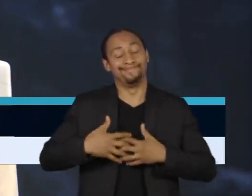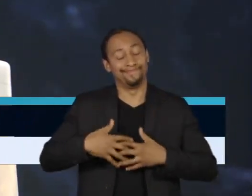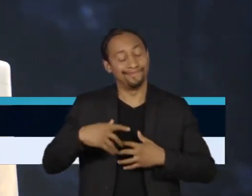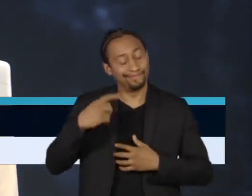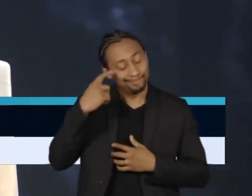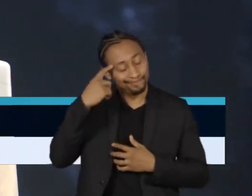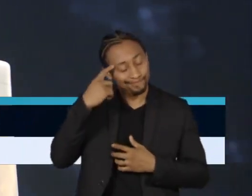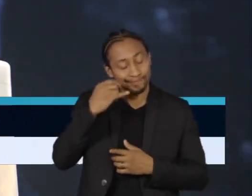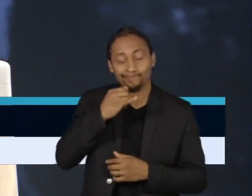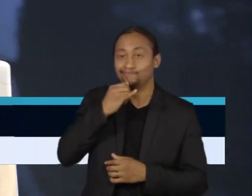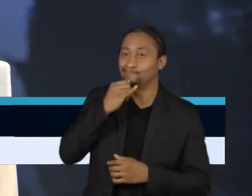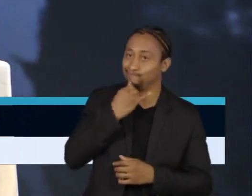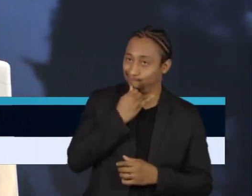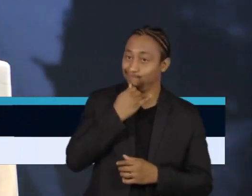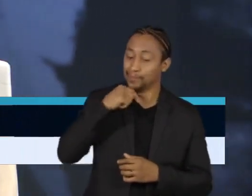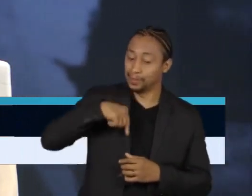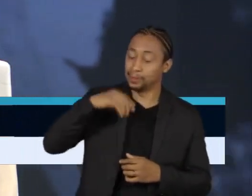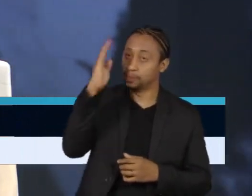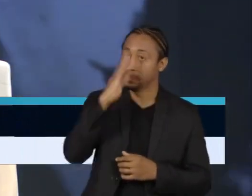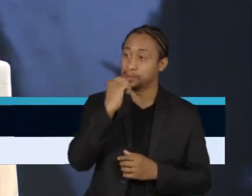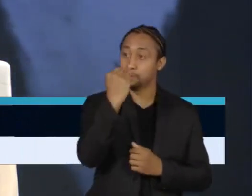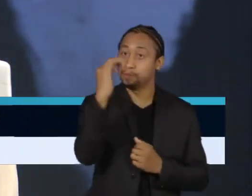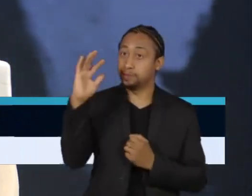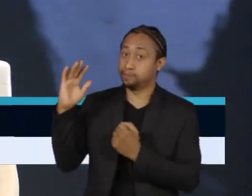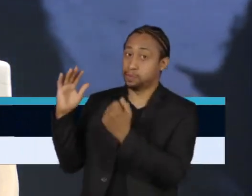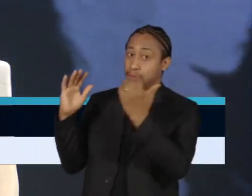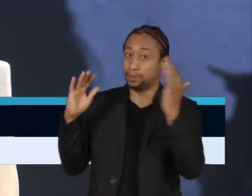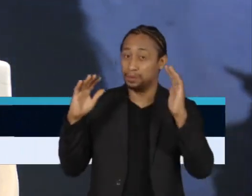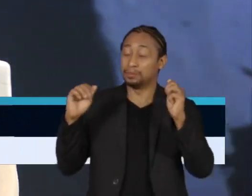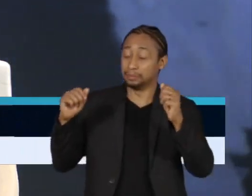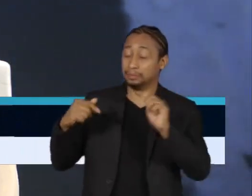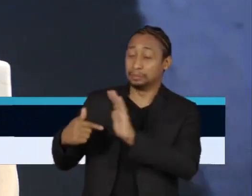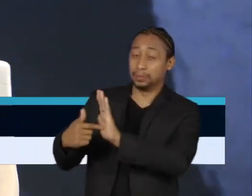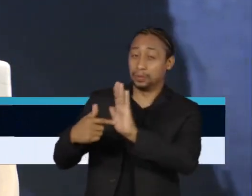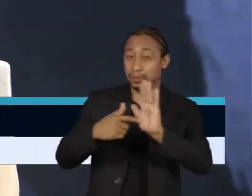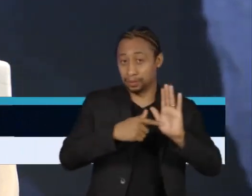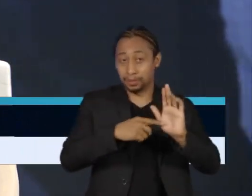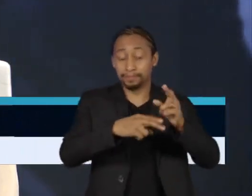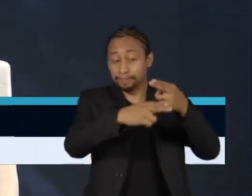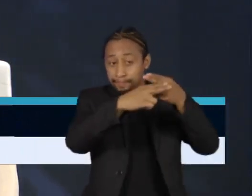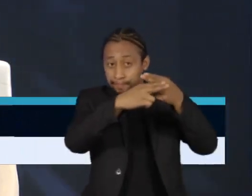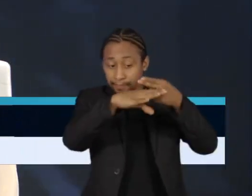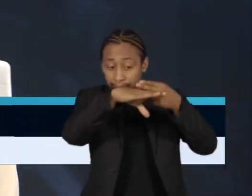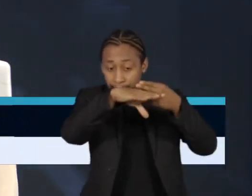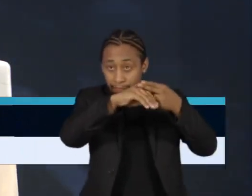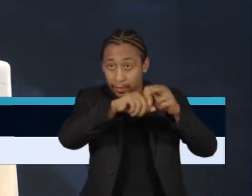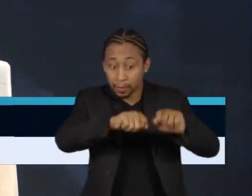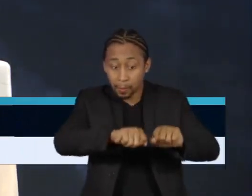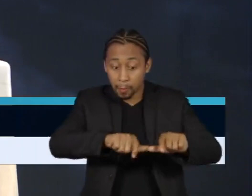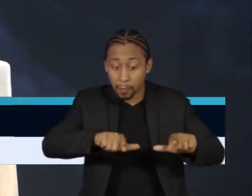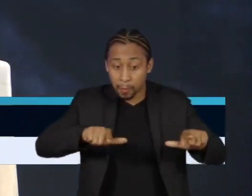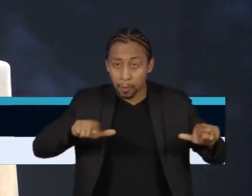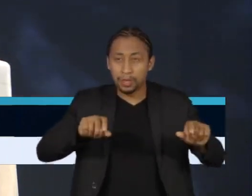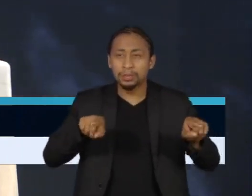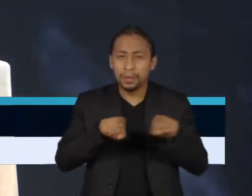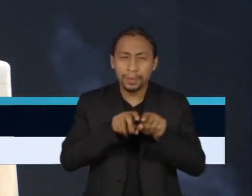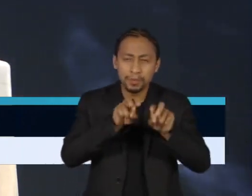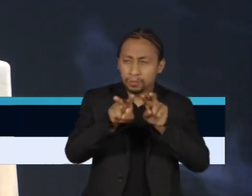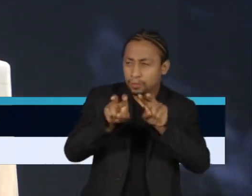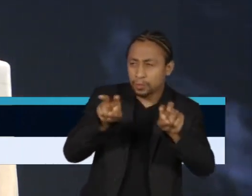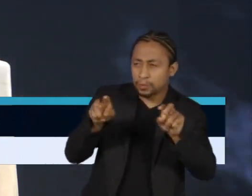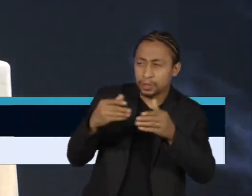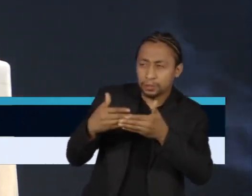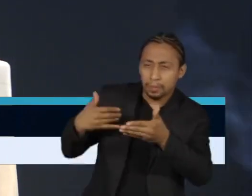números do desmatamento no país traduzem em gráficos aquilo que as imagens captadas por satélites e mesmo a olho nu insistiram em mostrar